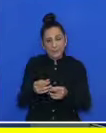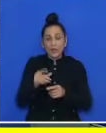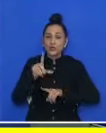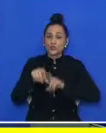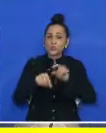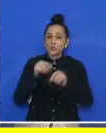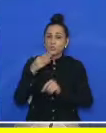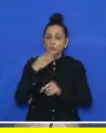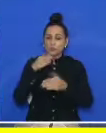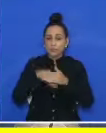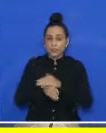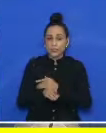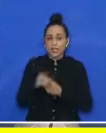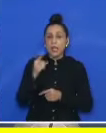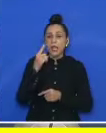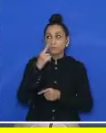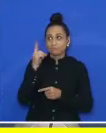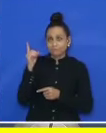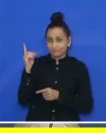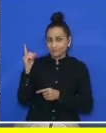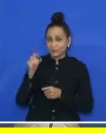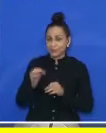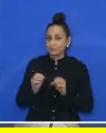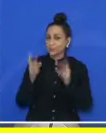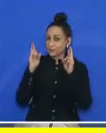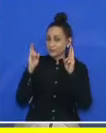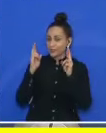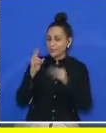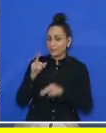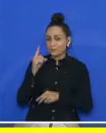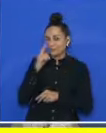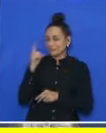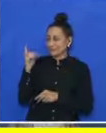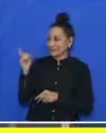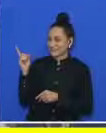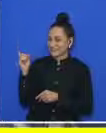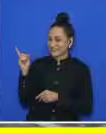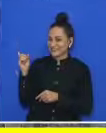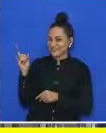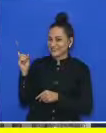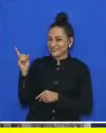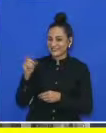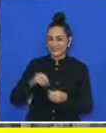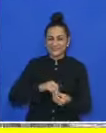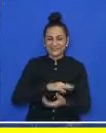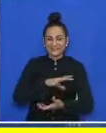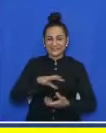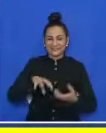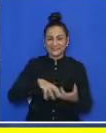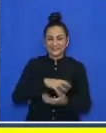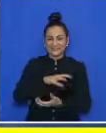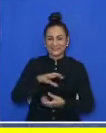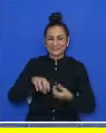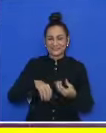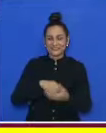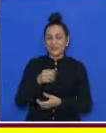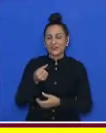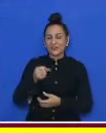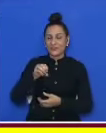Apostas em mãos, bolas posicionadas, estamos na torcida. Vamos começar? Valendo! Globo carregado,